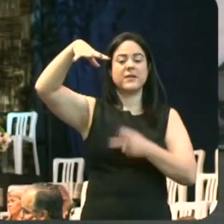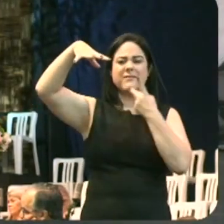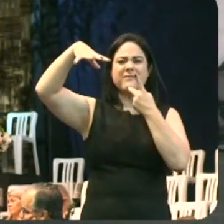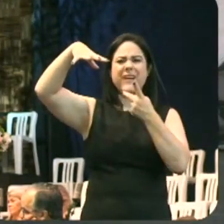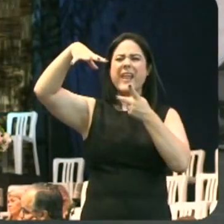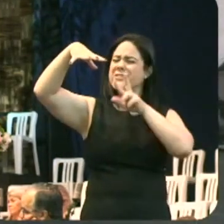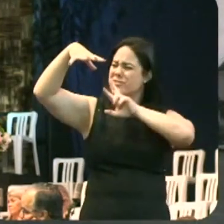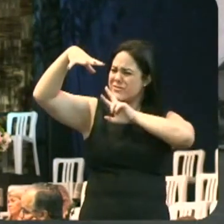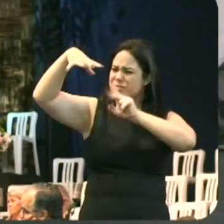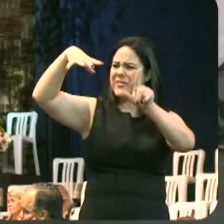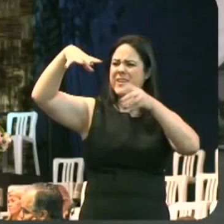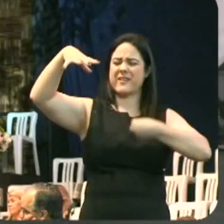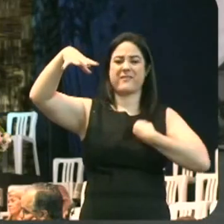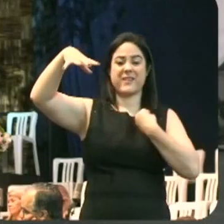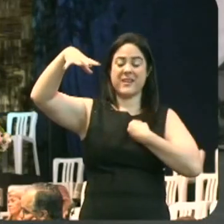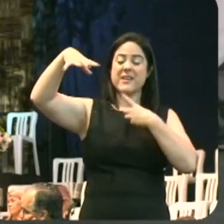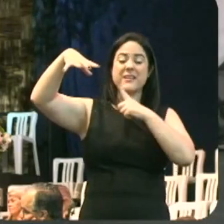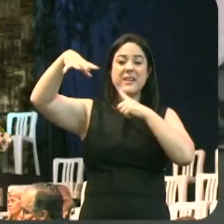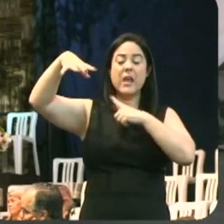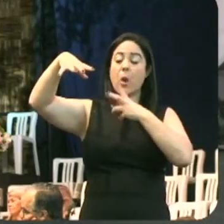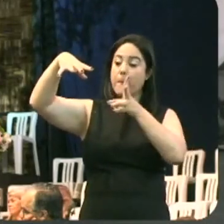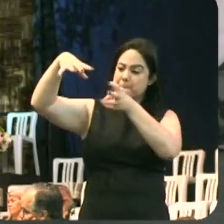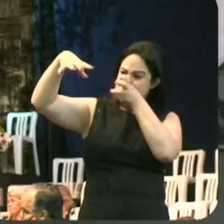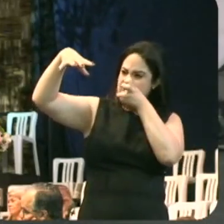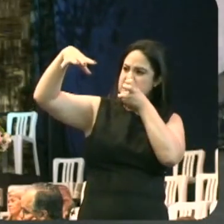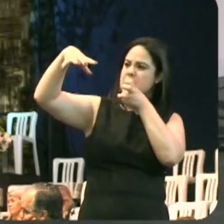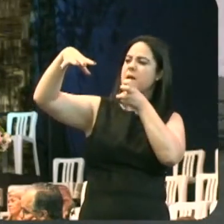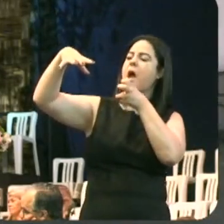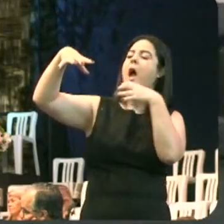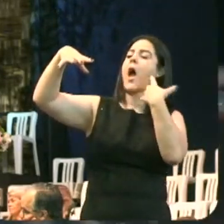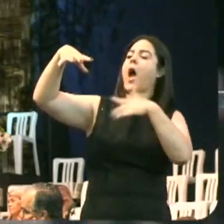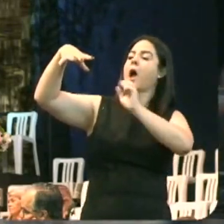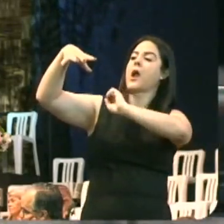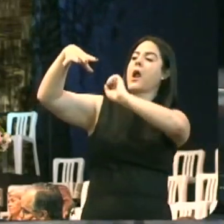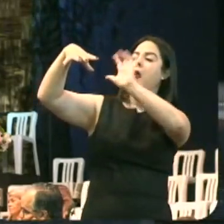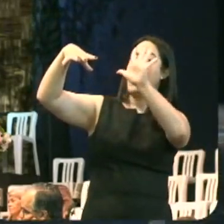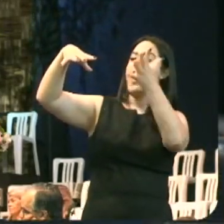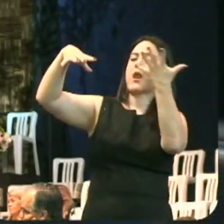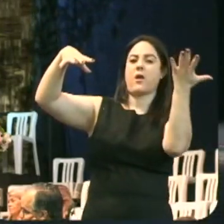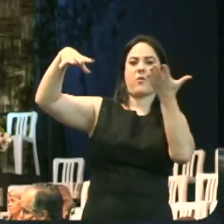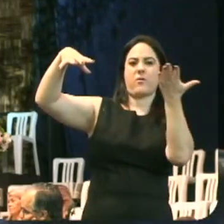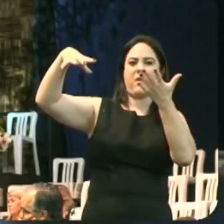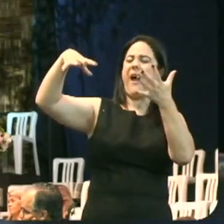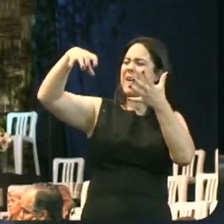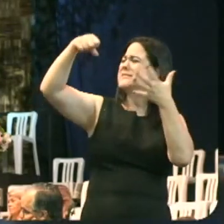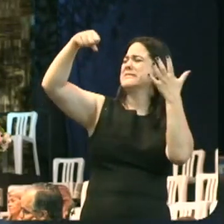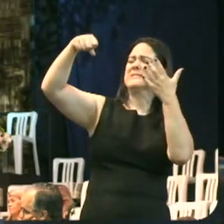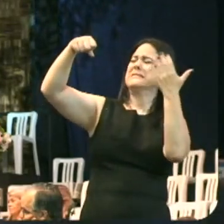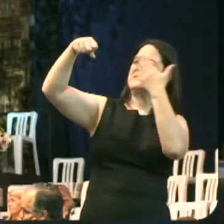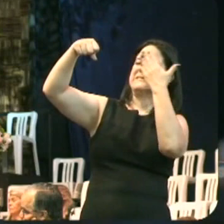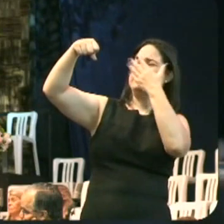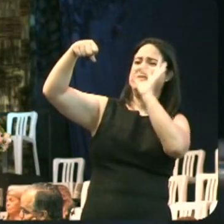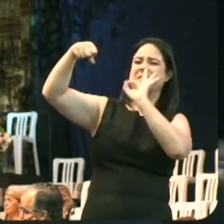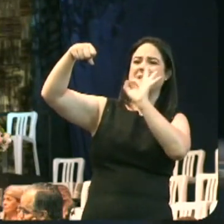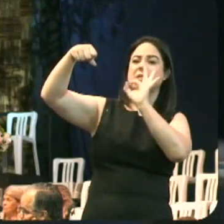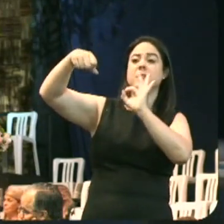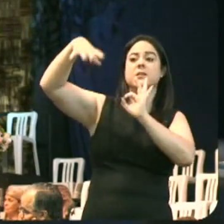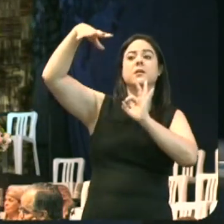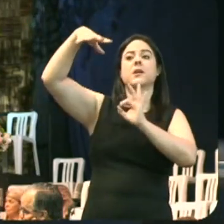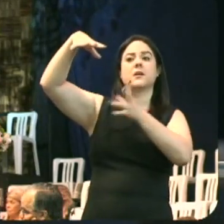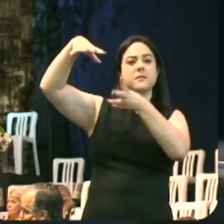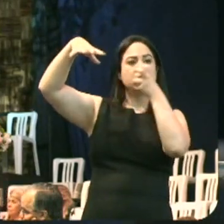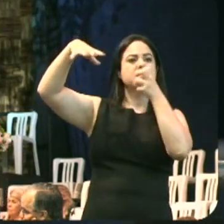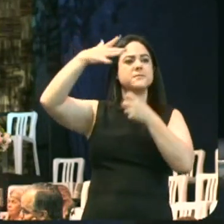um lampejo de luz e a gente começa a perceber. E aí, aqueles que começam a perceber são criticados e